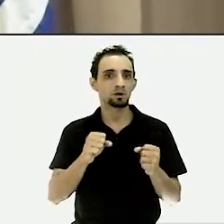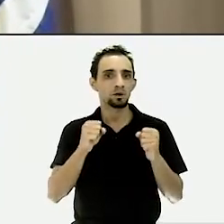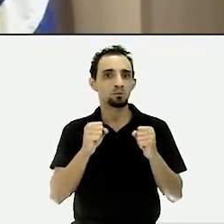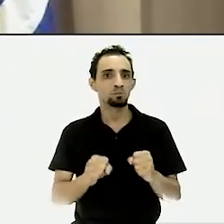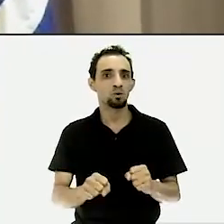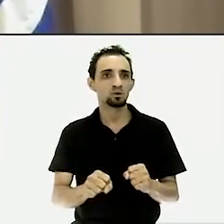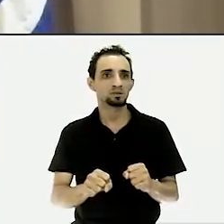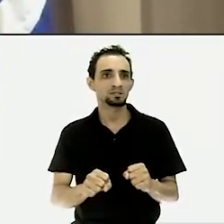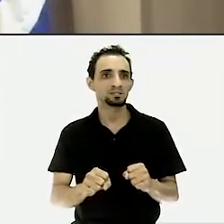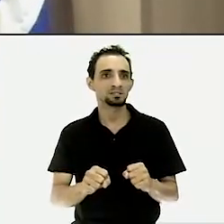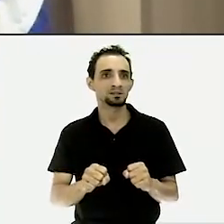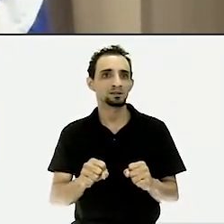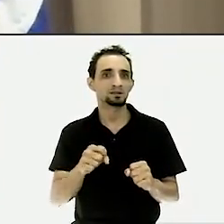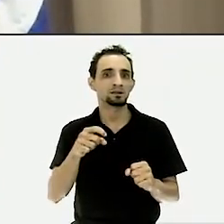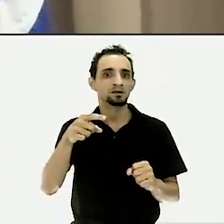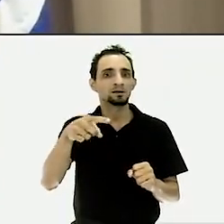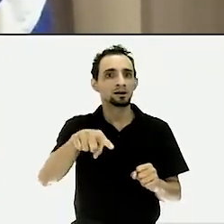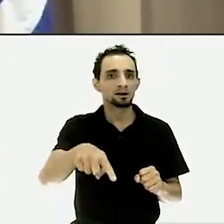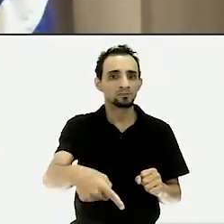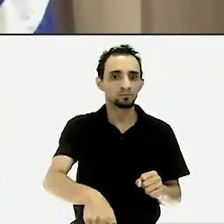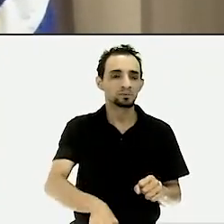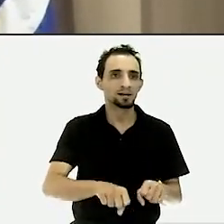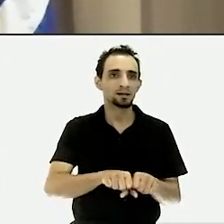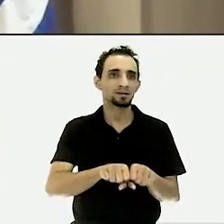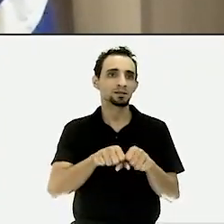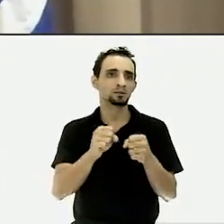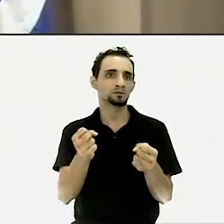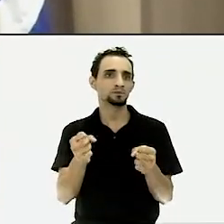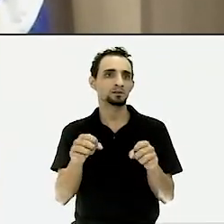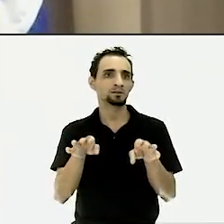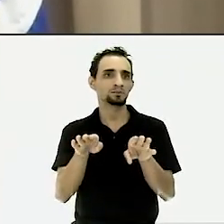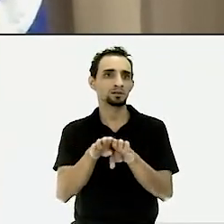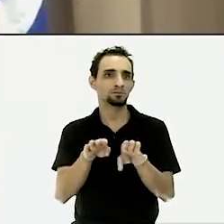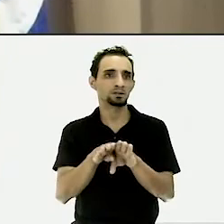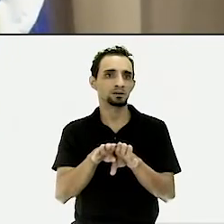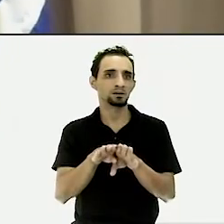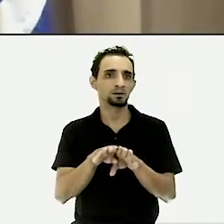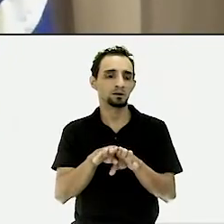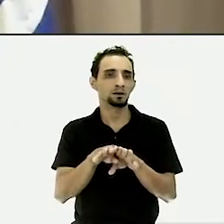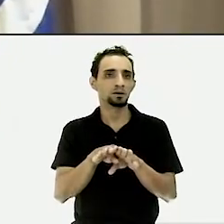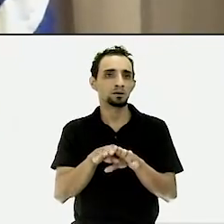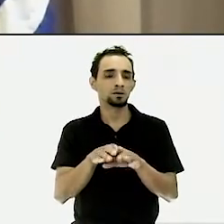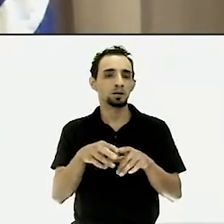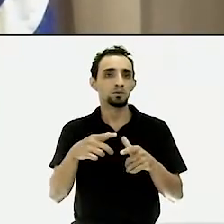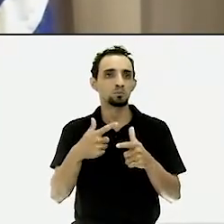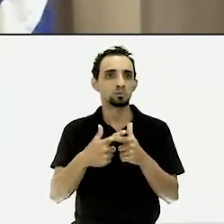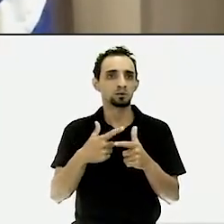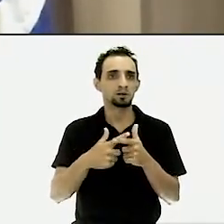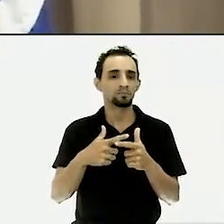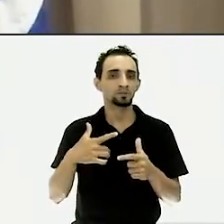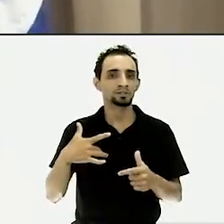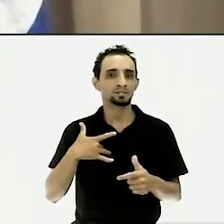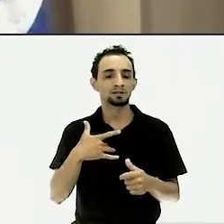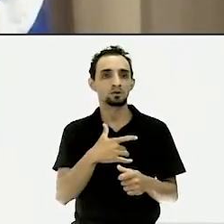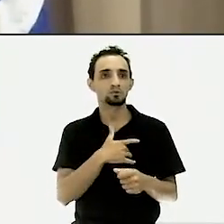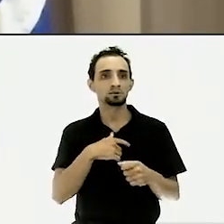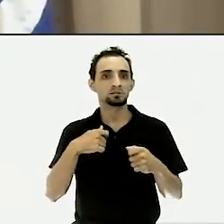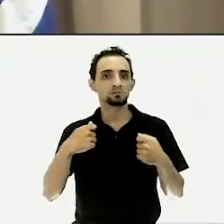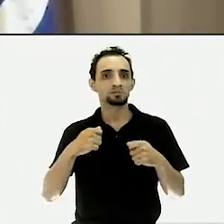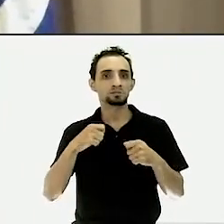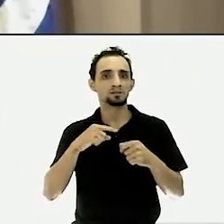índice de mortalidade é o menor do mundo, porque a saúde preventiva era bem cuidada. Os investimentos em saúde